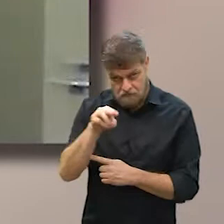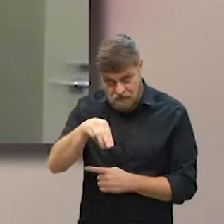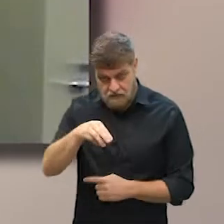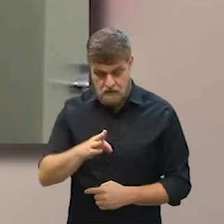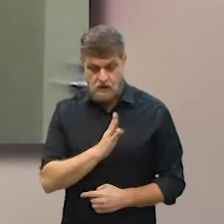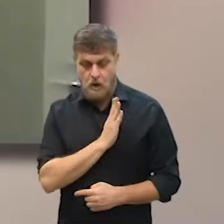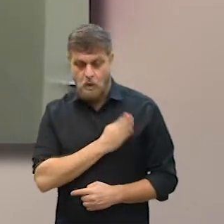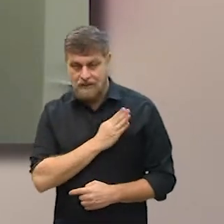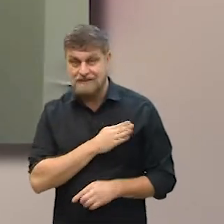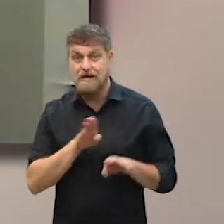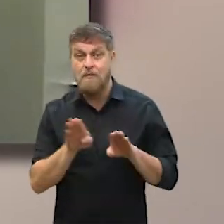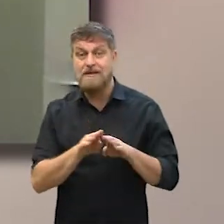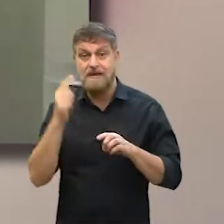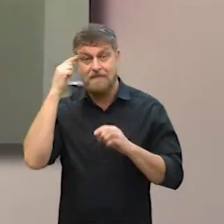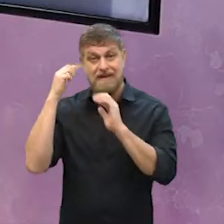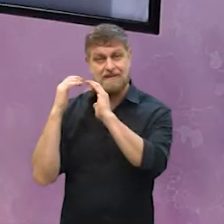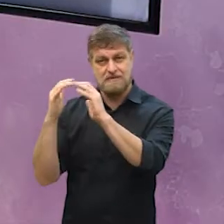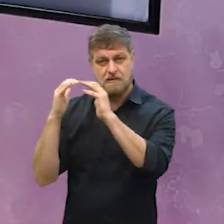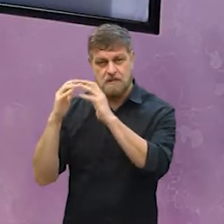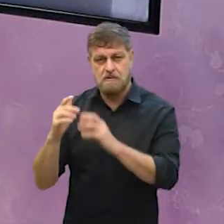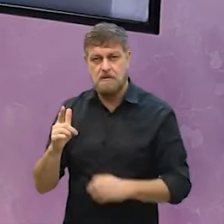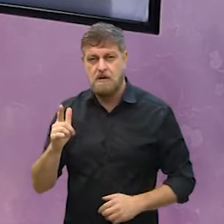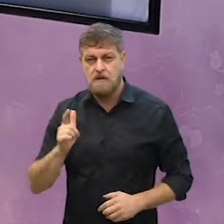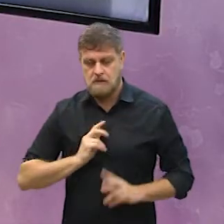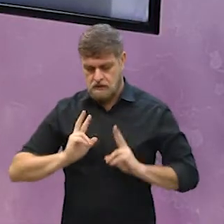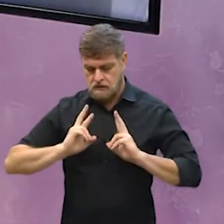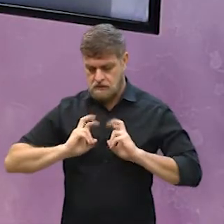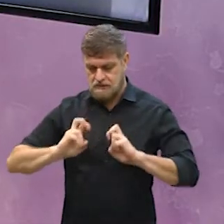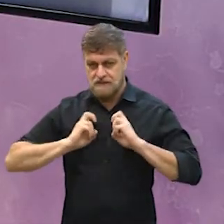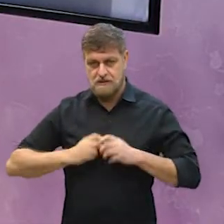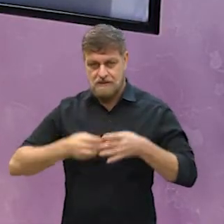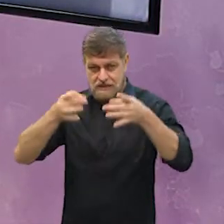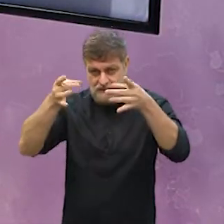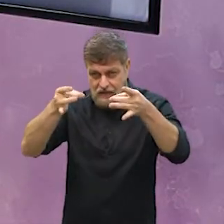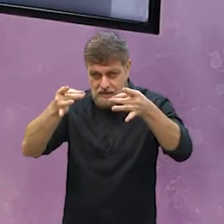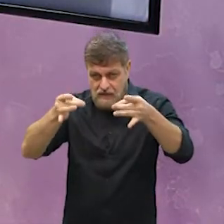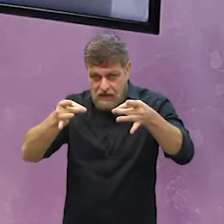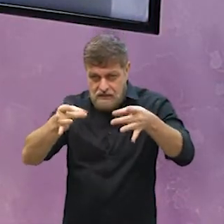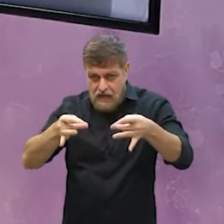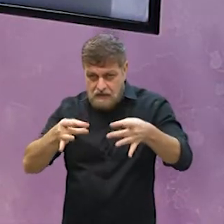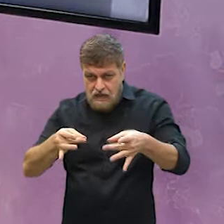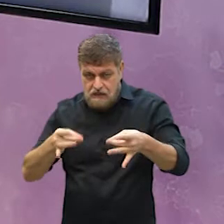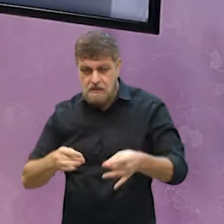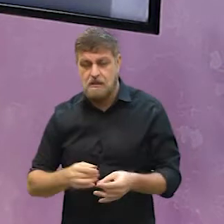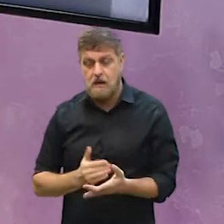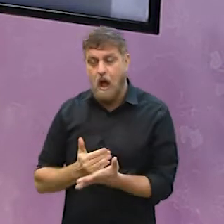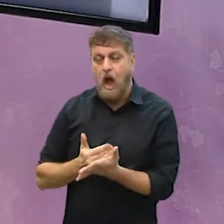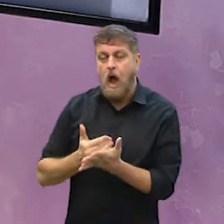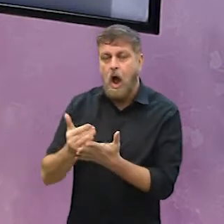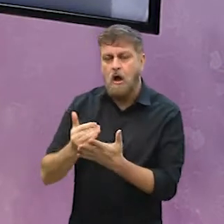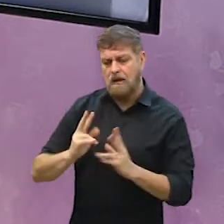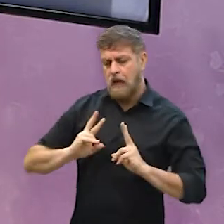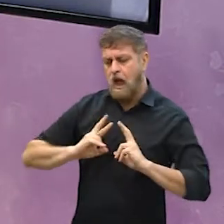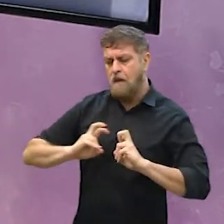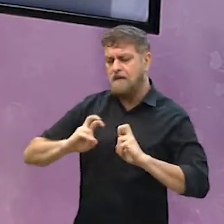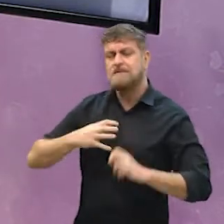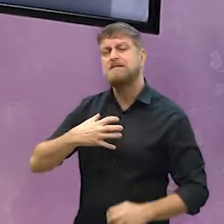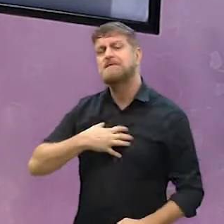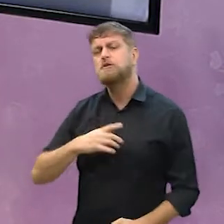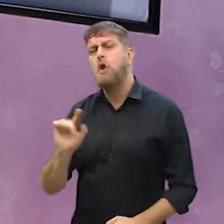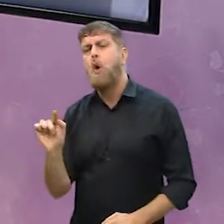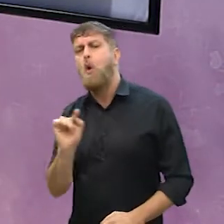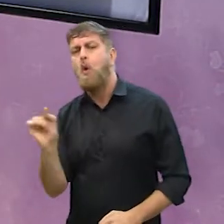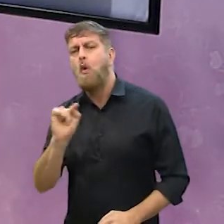coração e sistema nervoso central e não tem assim sintomas específicos como é que a pessoa começa